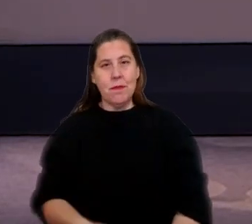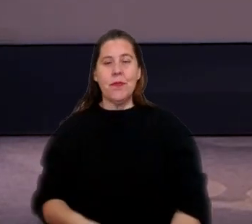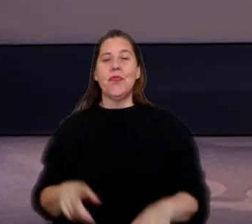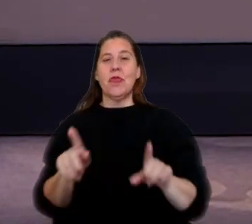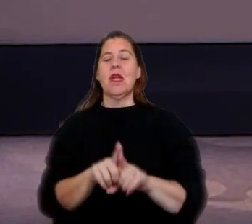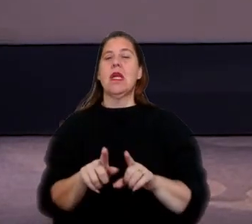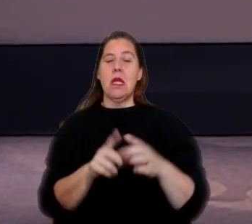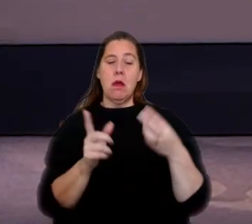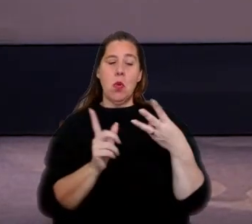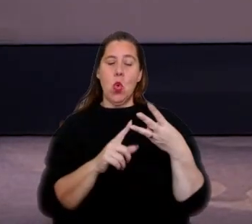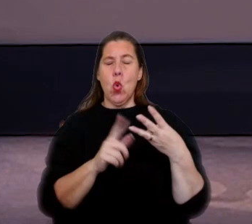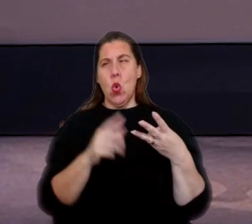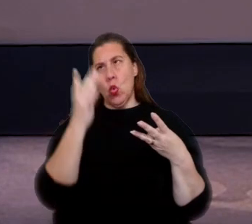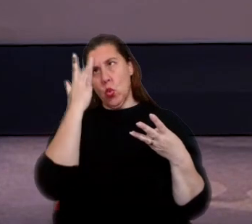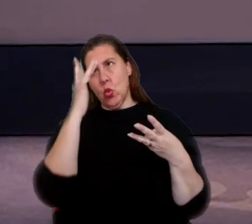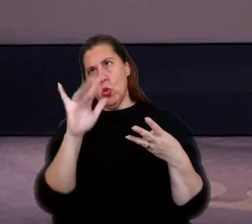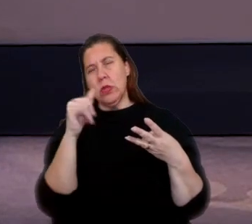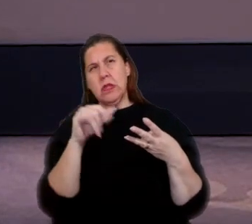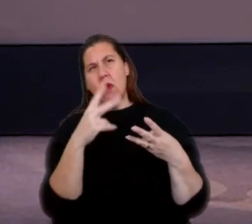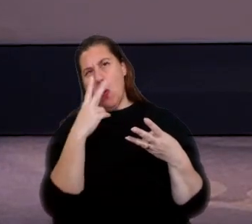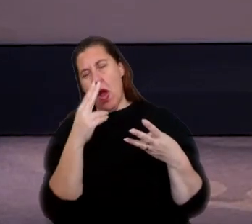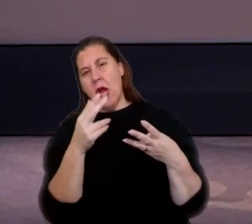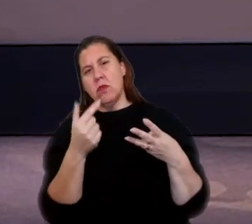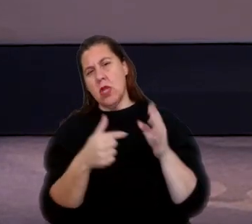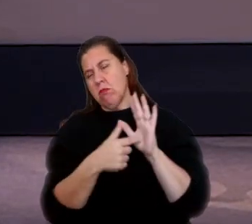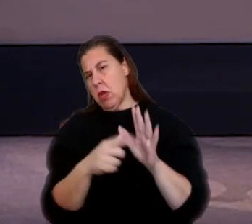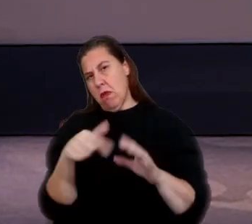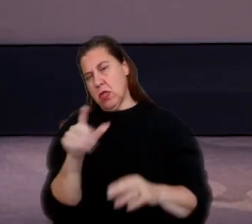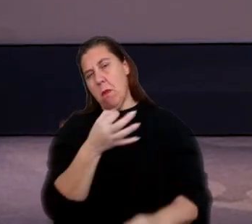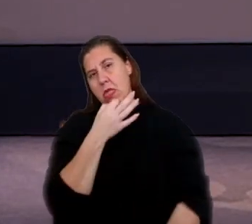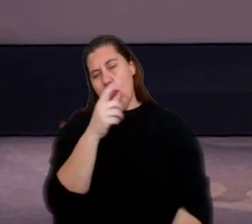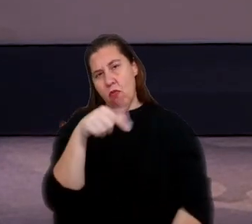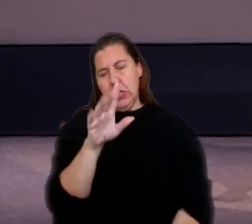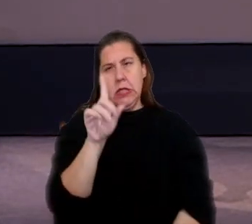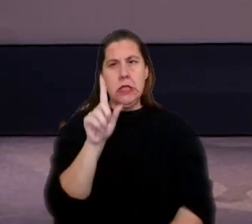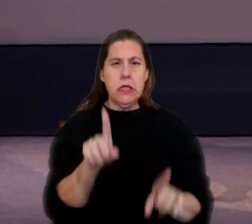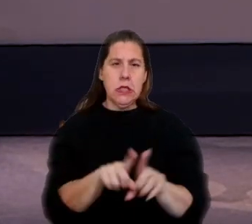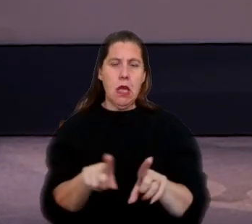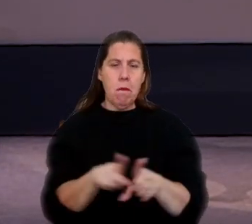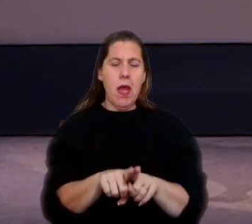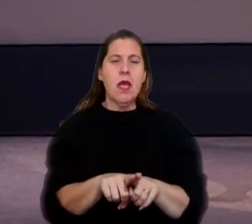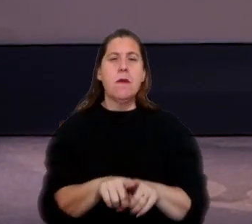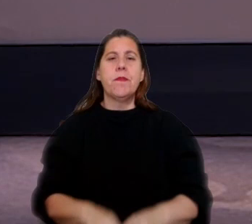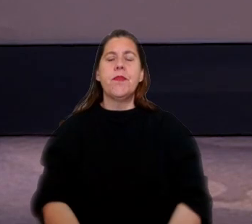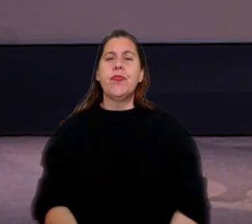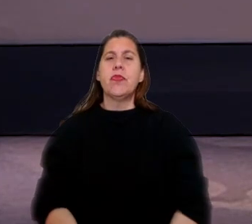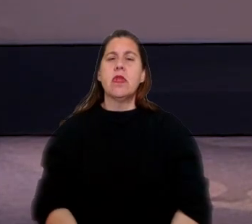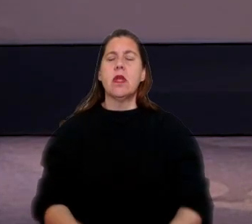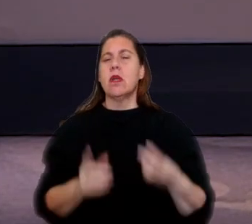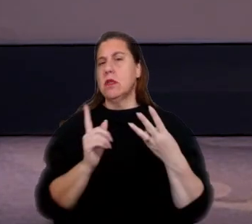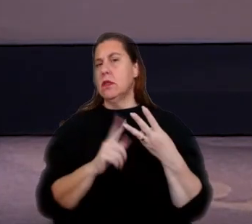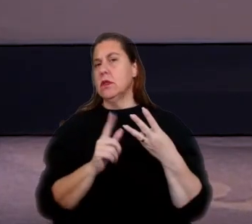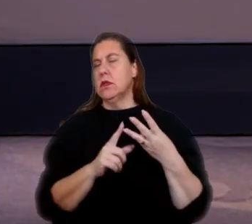né? Do ciclo. E finalmente, eu não sei se foi uma impressão minha, queria compartilhar com vocês e confirmar se foi uma impressão